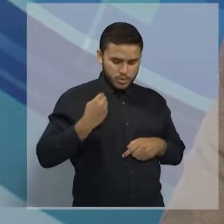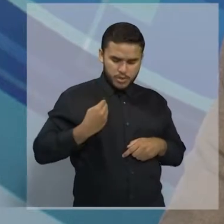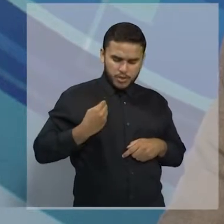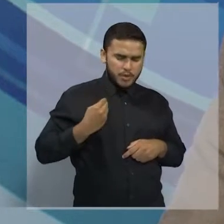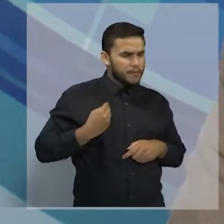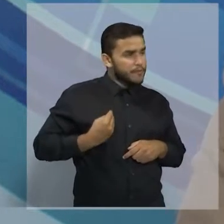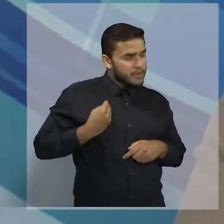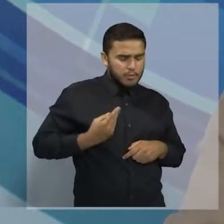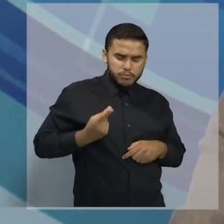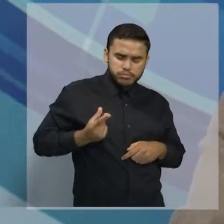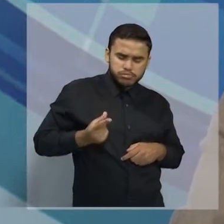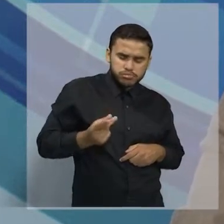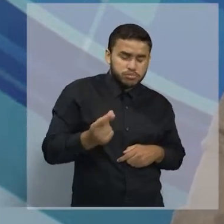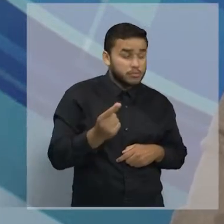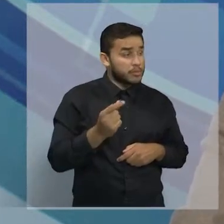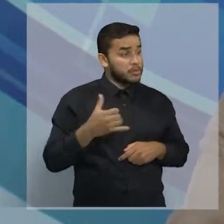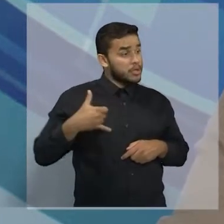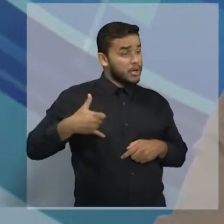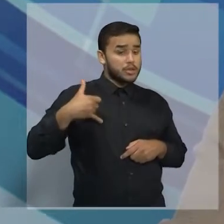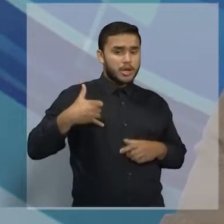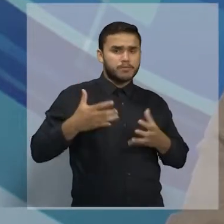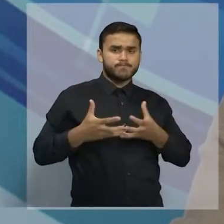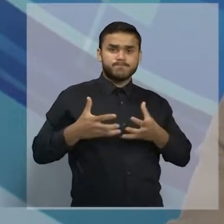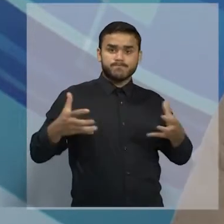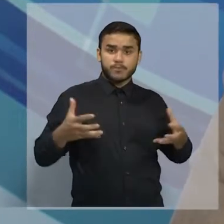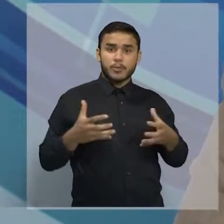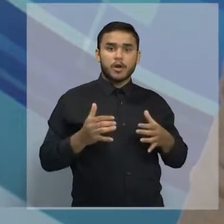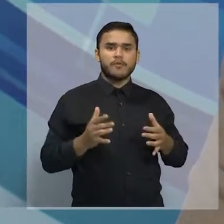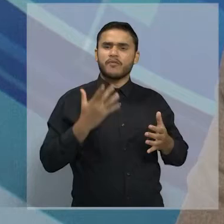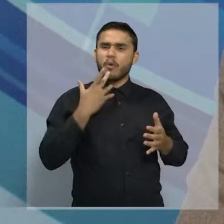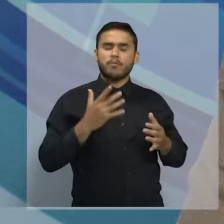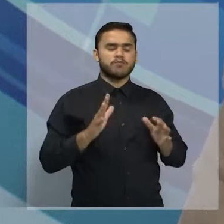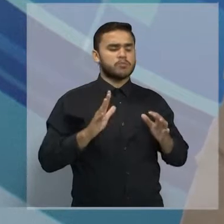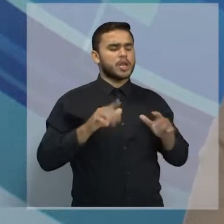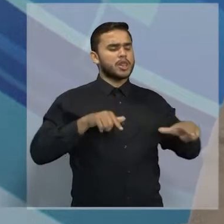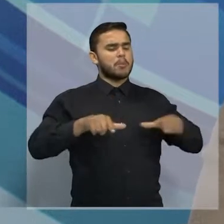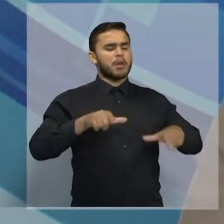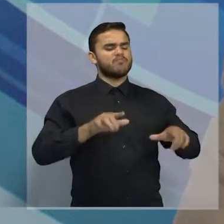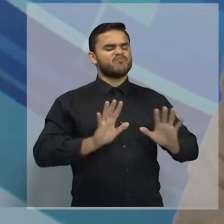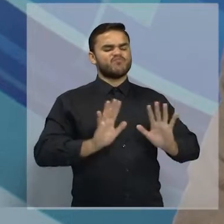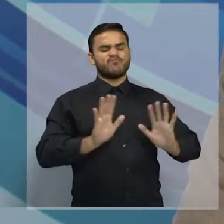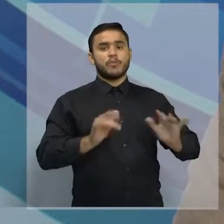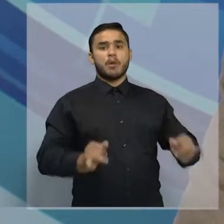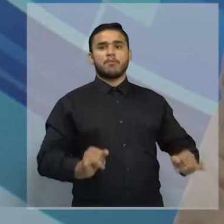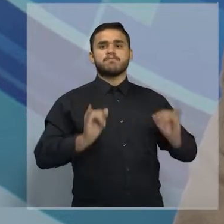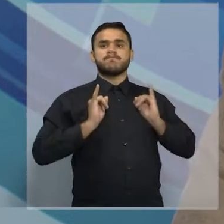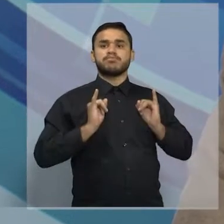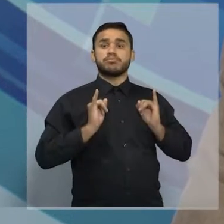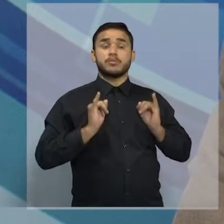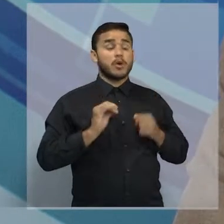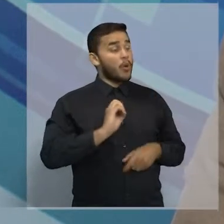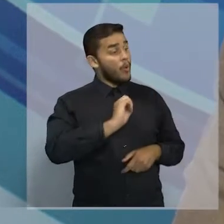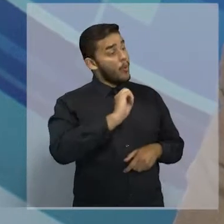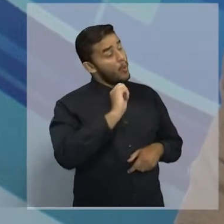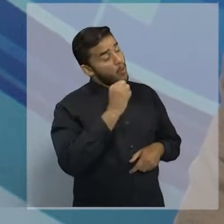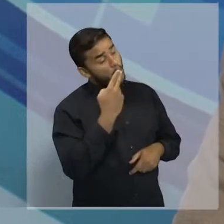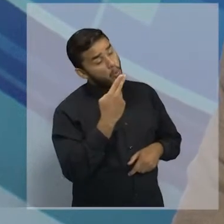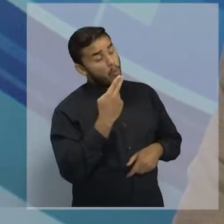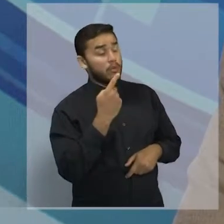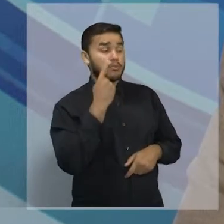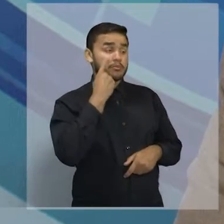tornar inativa pela própria idade, né? Você diminui a capacidade de trabalho, então, ou ela pode se tornar